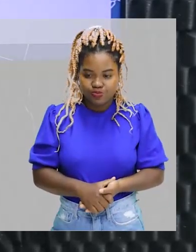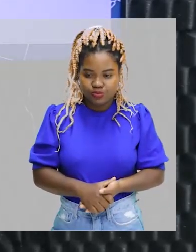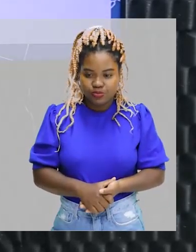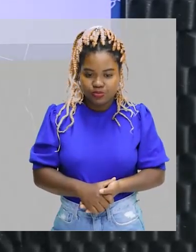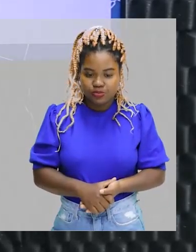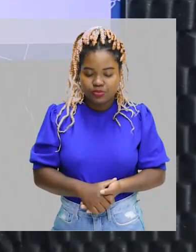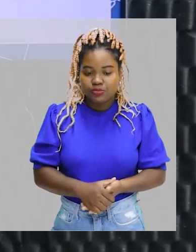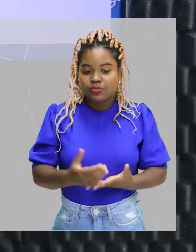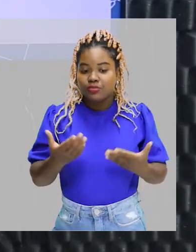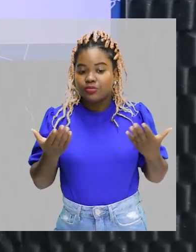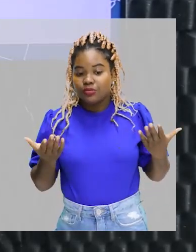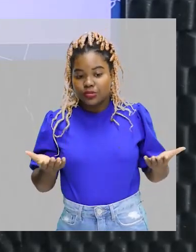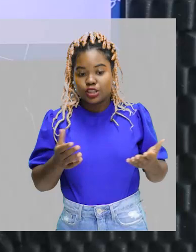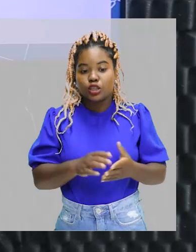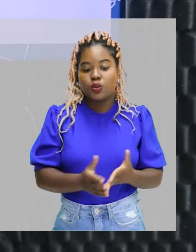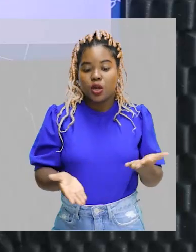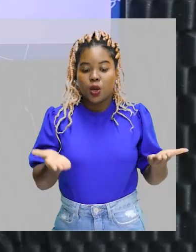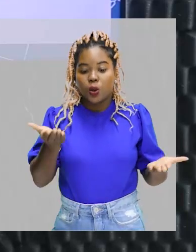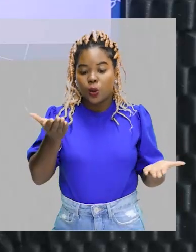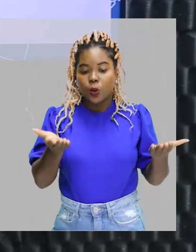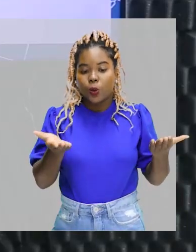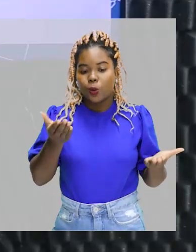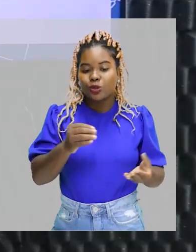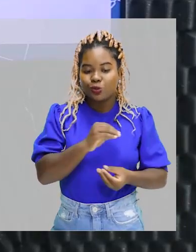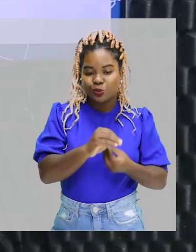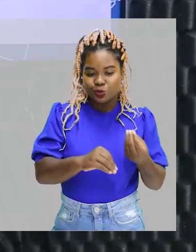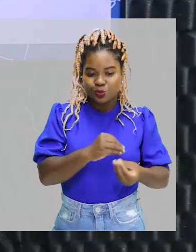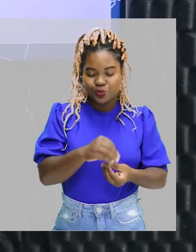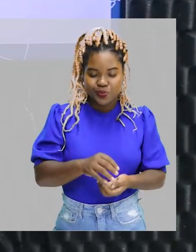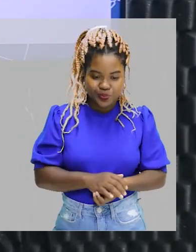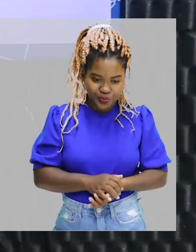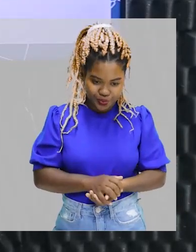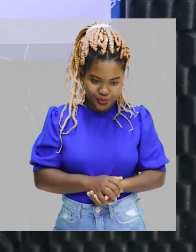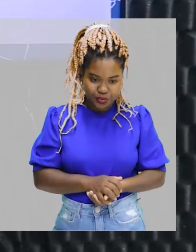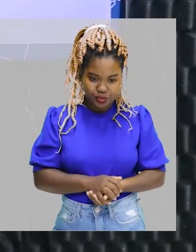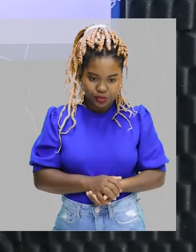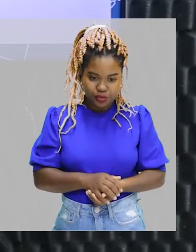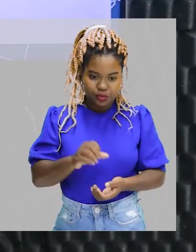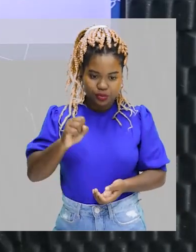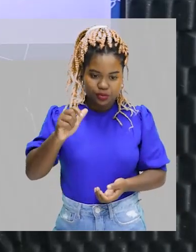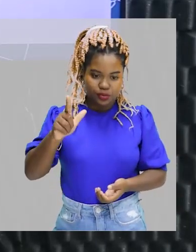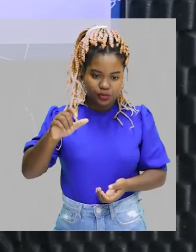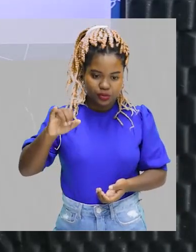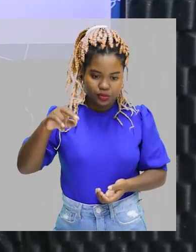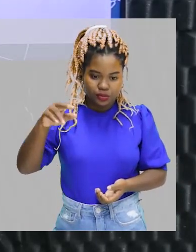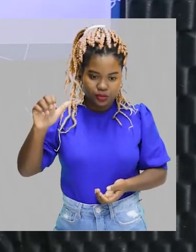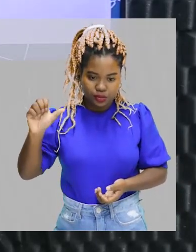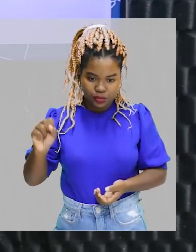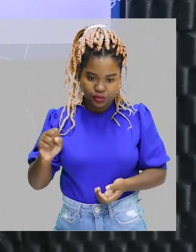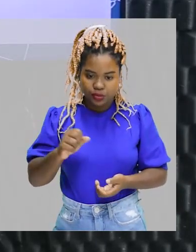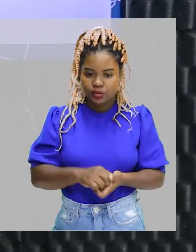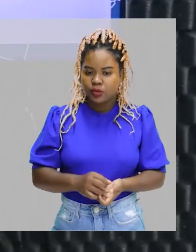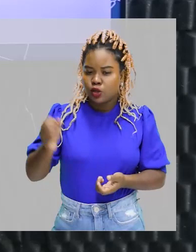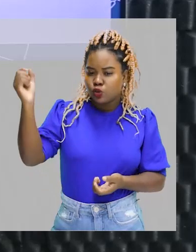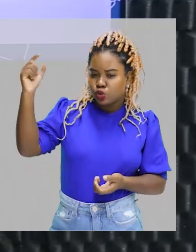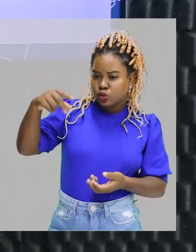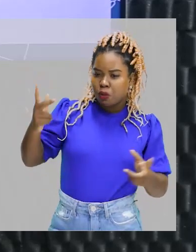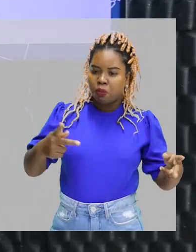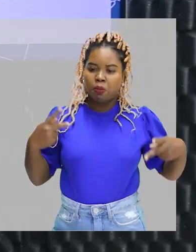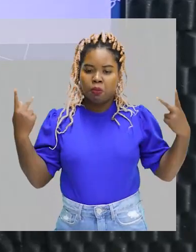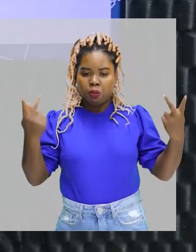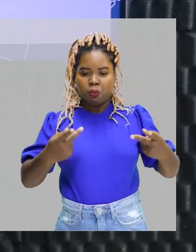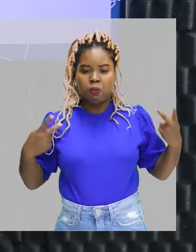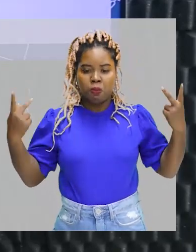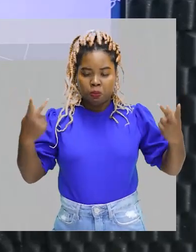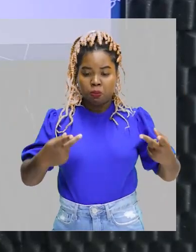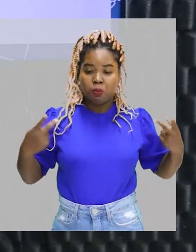a concentração da solução. Nas salinas, o sol e o vento eles